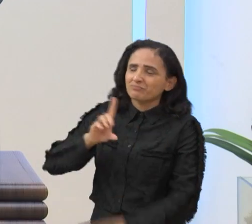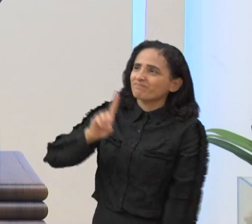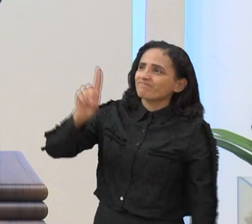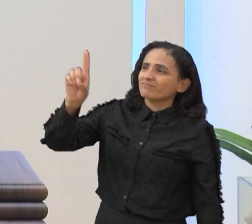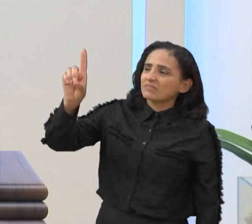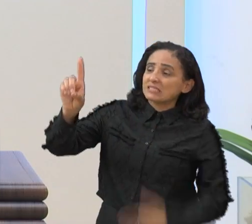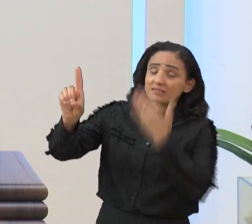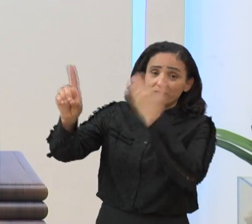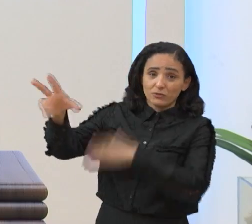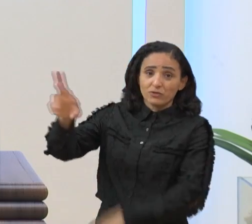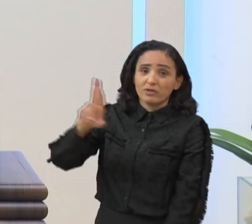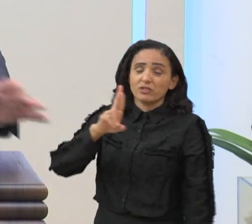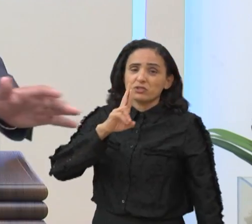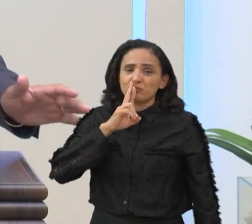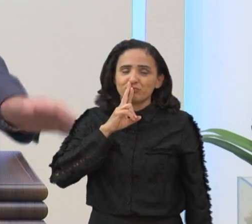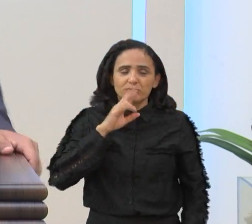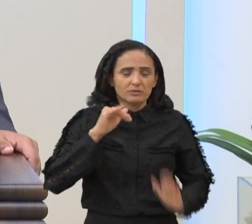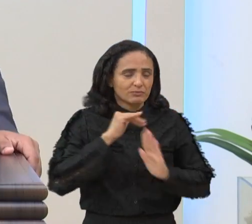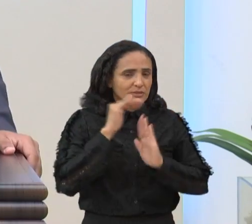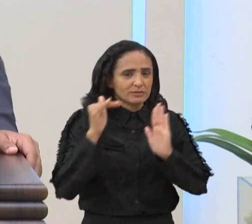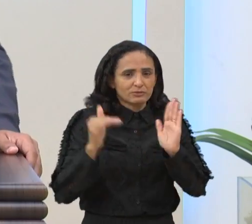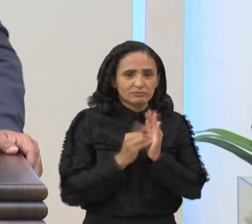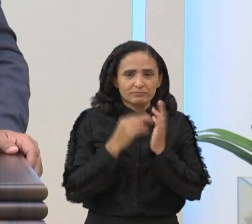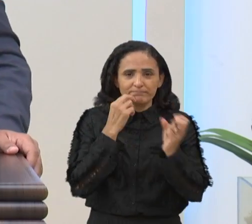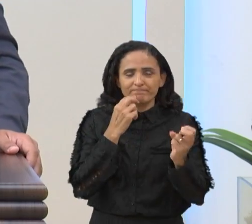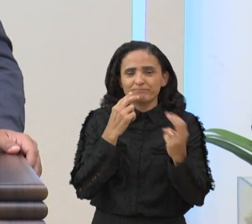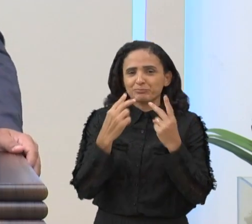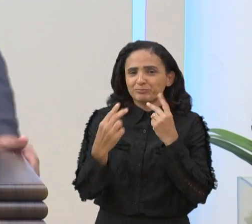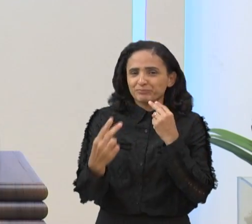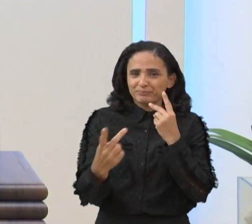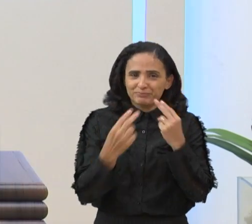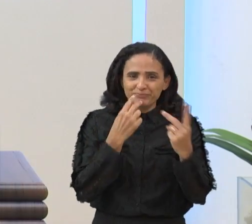tem resposta.